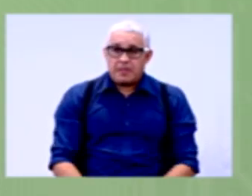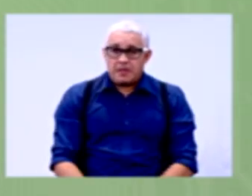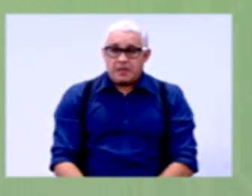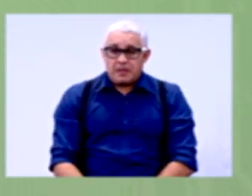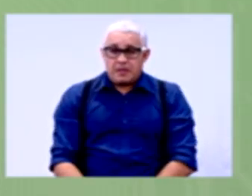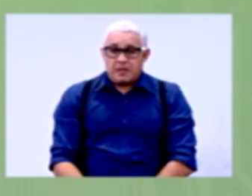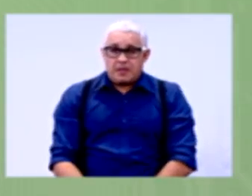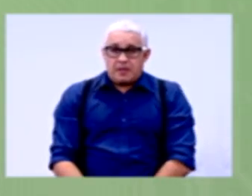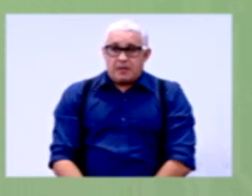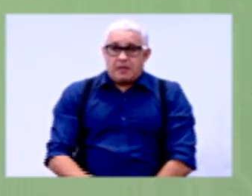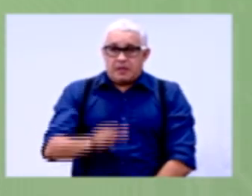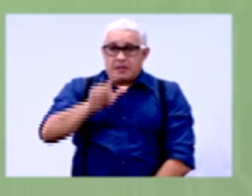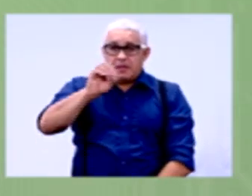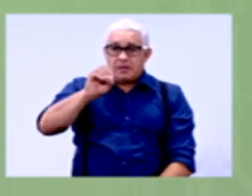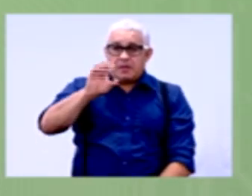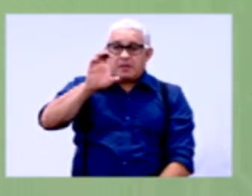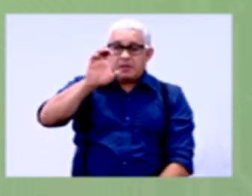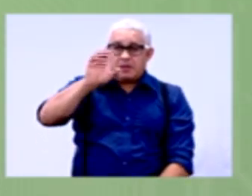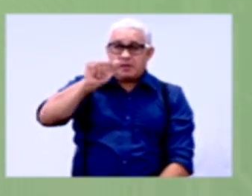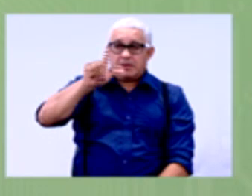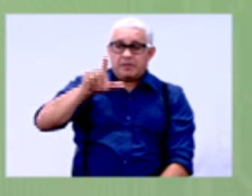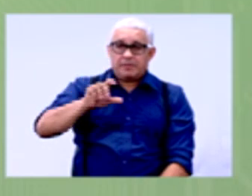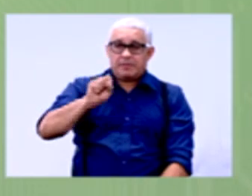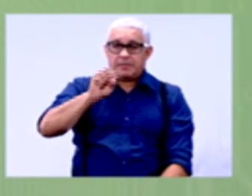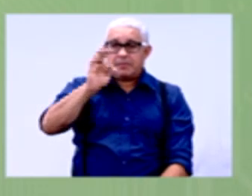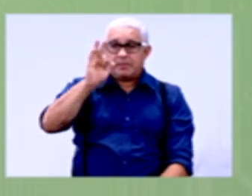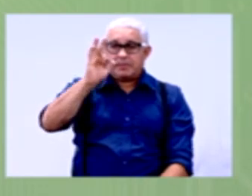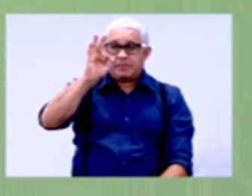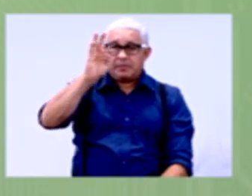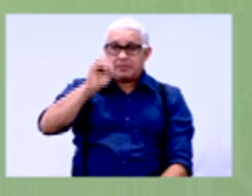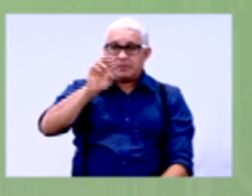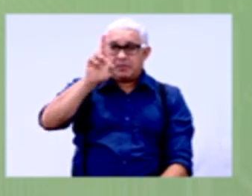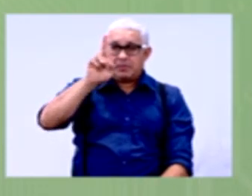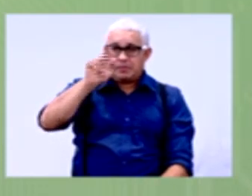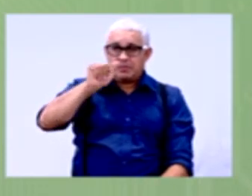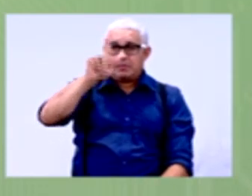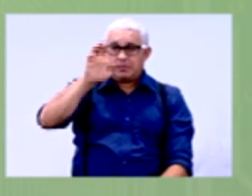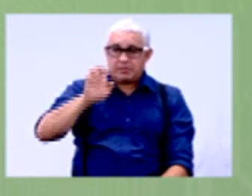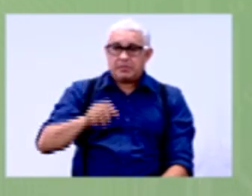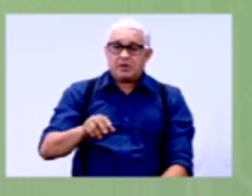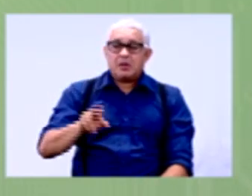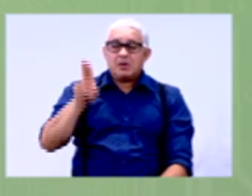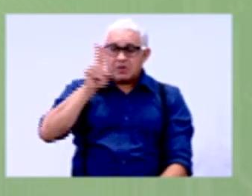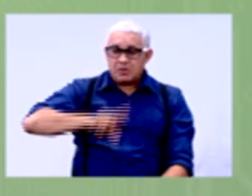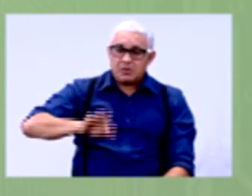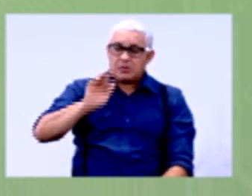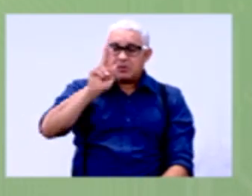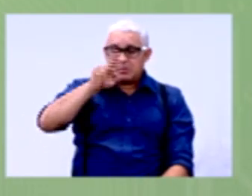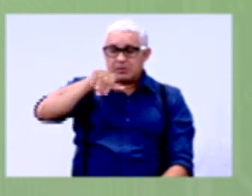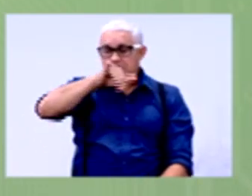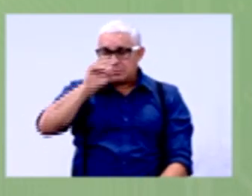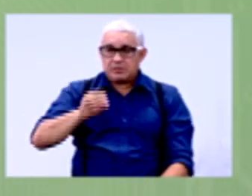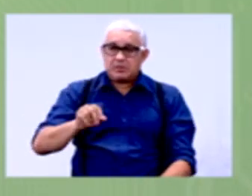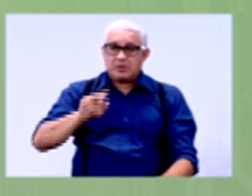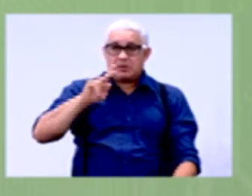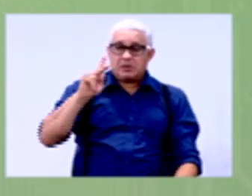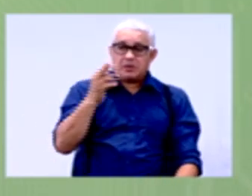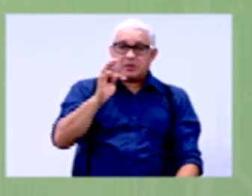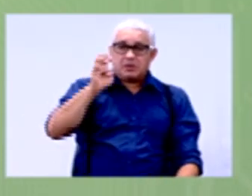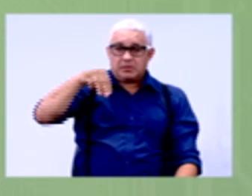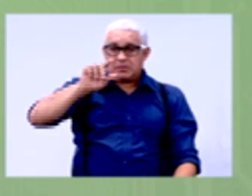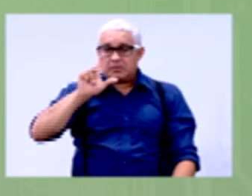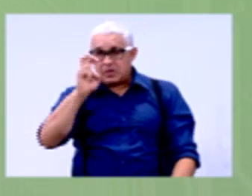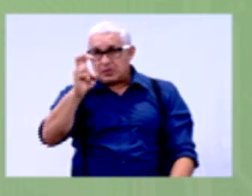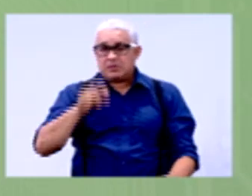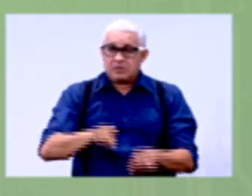No Local Storage, né, que é a função que a gente utiliza para fazer armazenamento em HTML5,